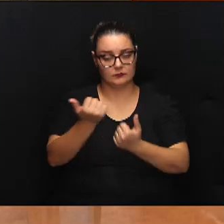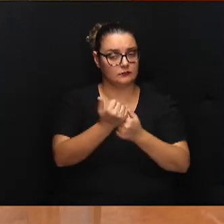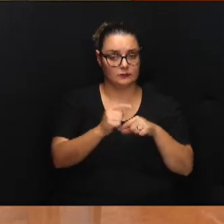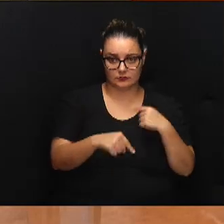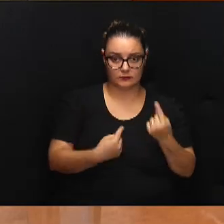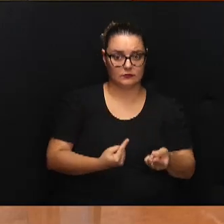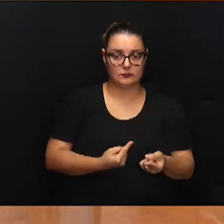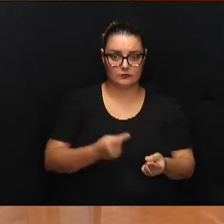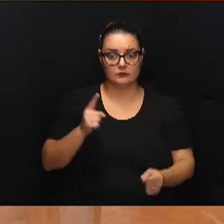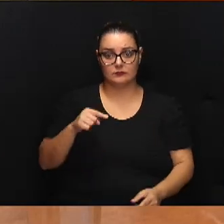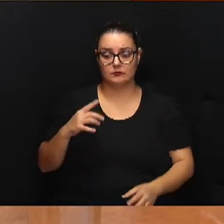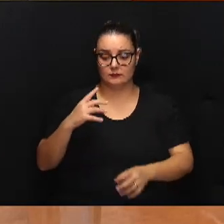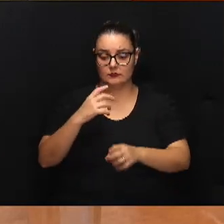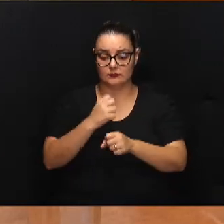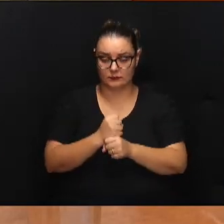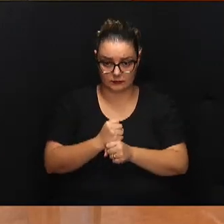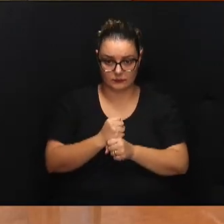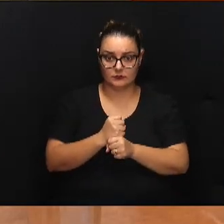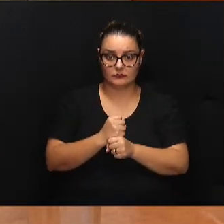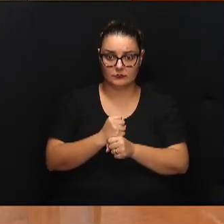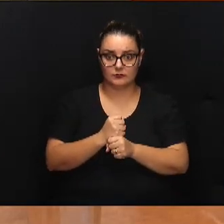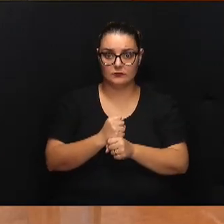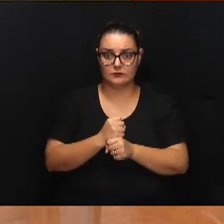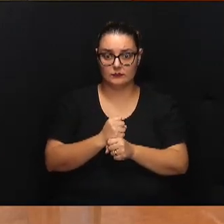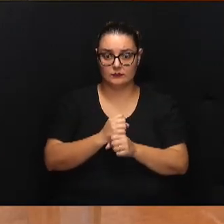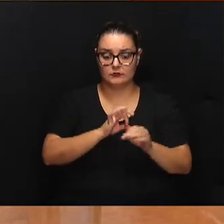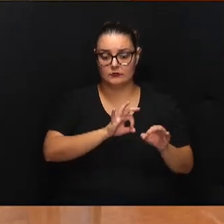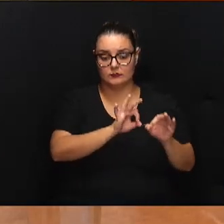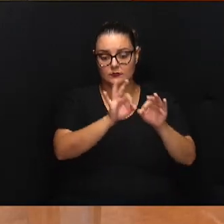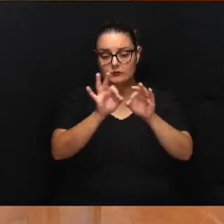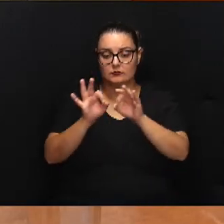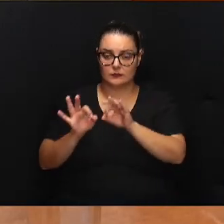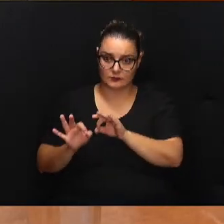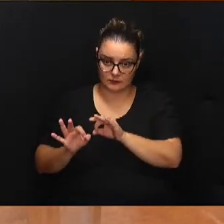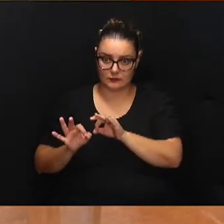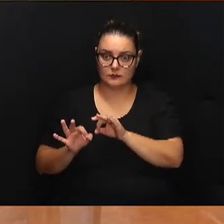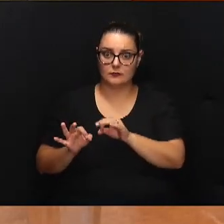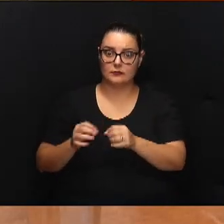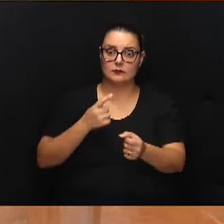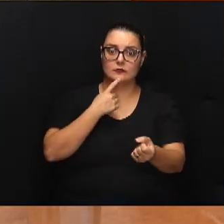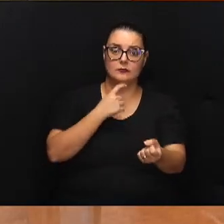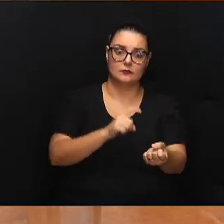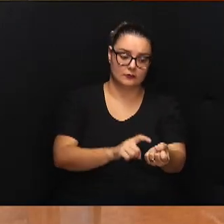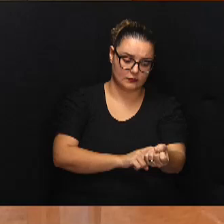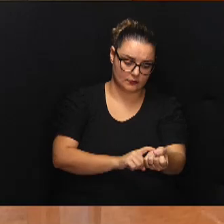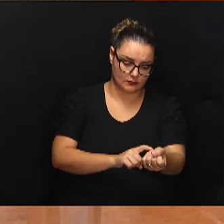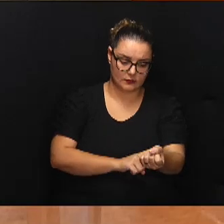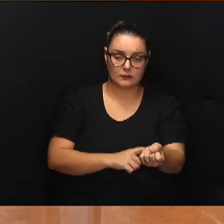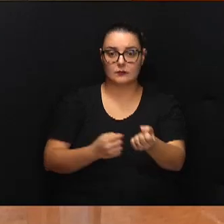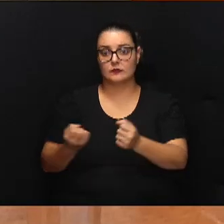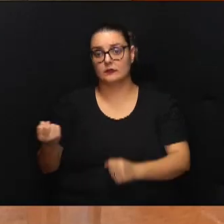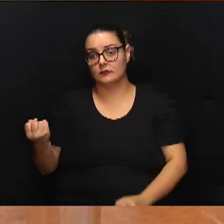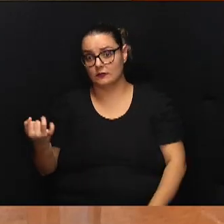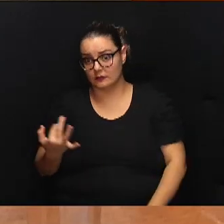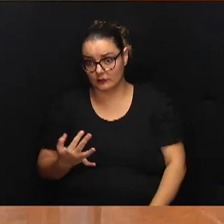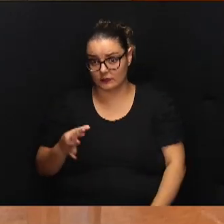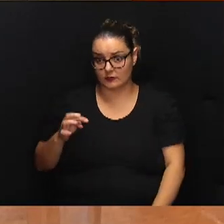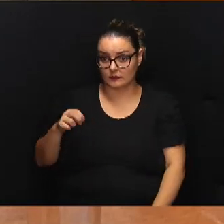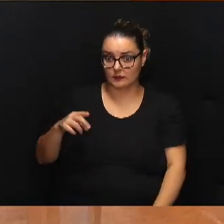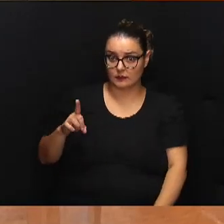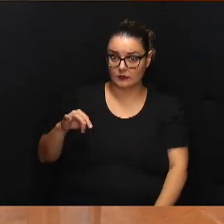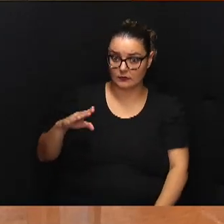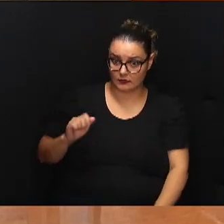é a soma dessas monitorizações, tanto no sangue quanto nas tendências,